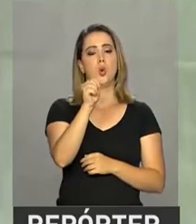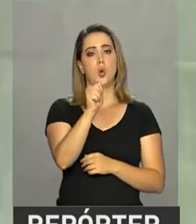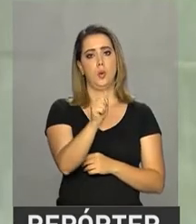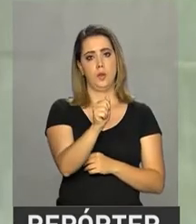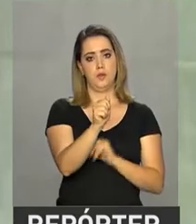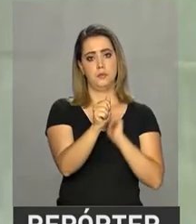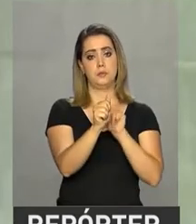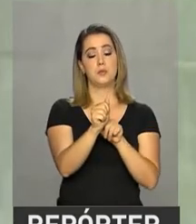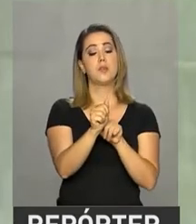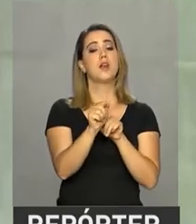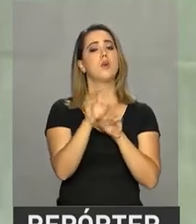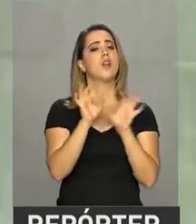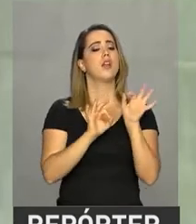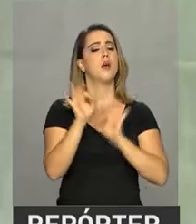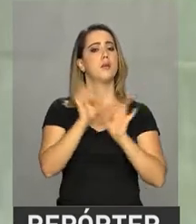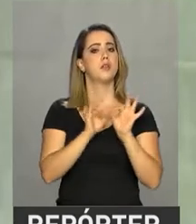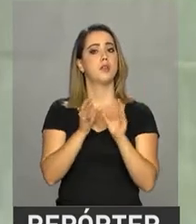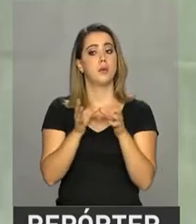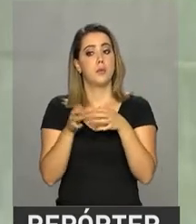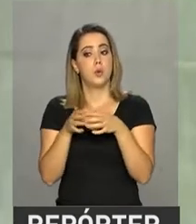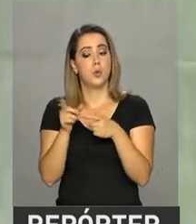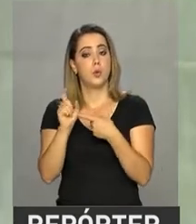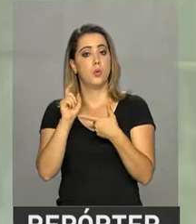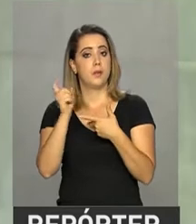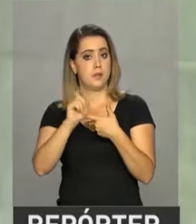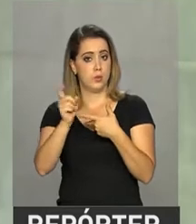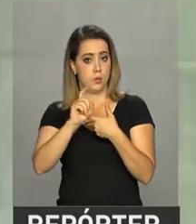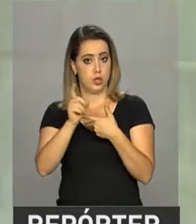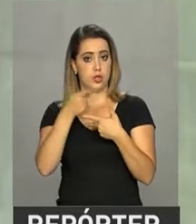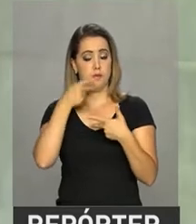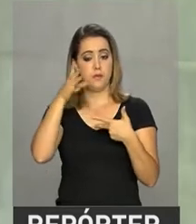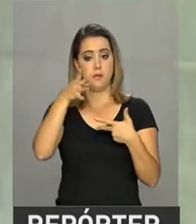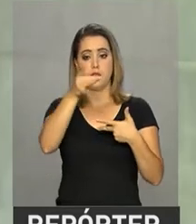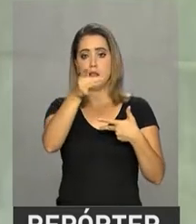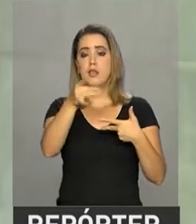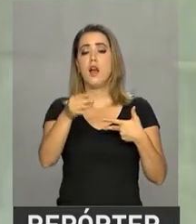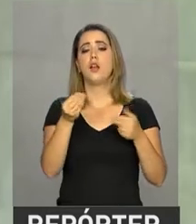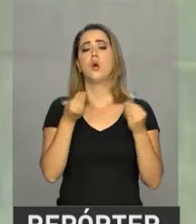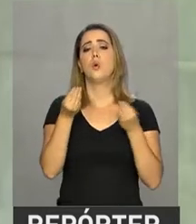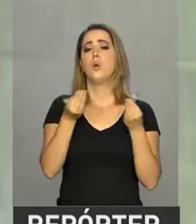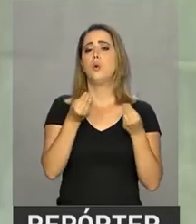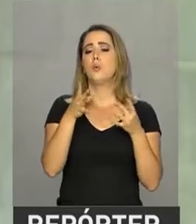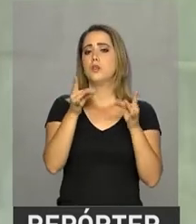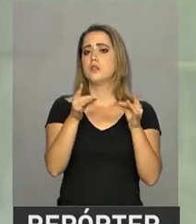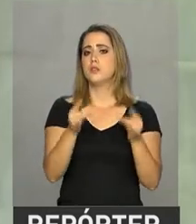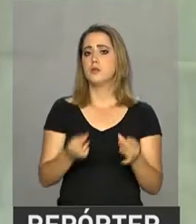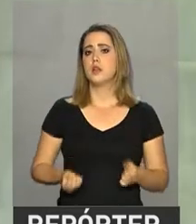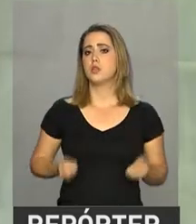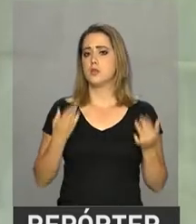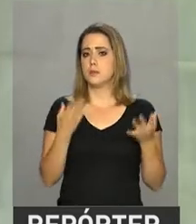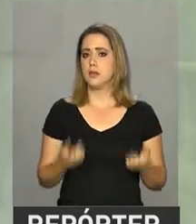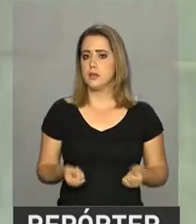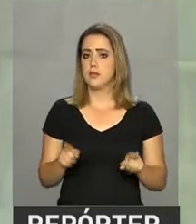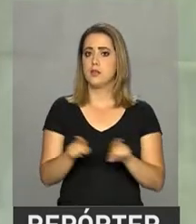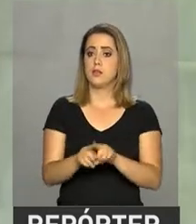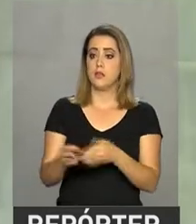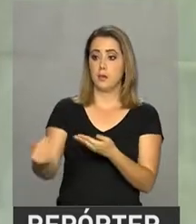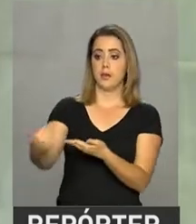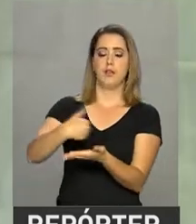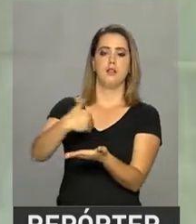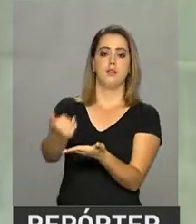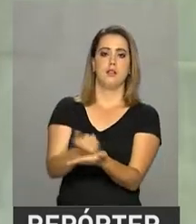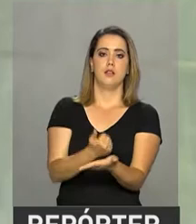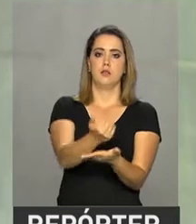é uma lei elaborada pelo poder executivo que estabelece as despesas e as receitas que serão realizadas no próximo